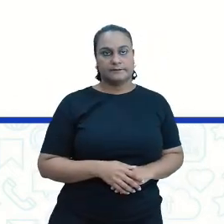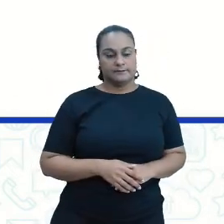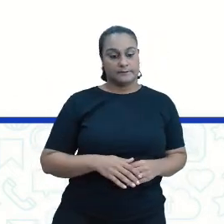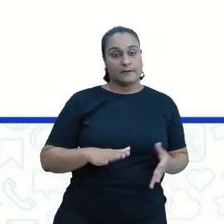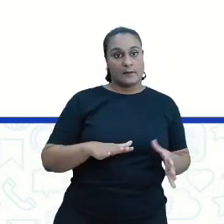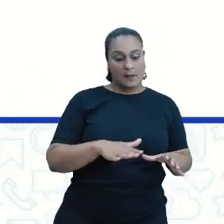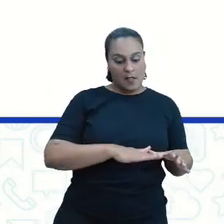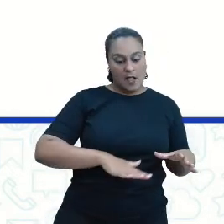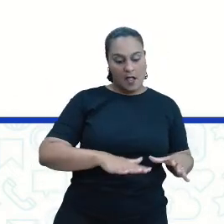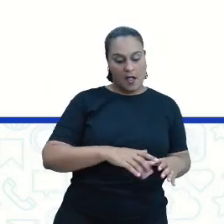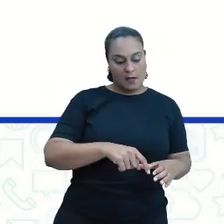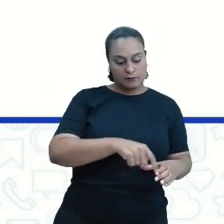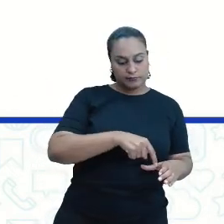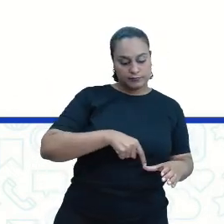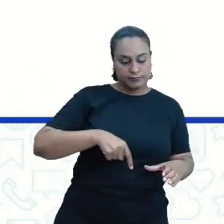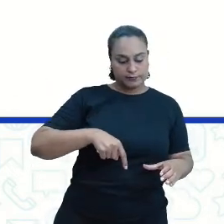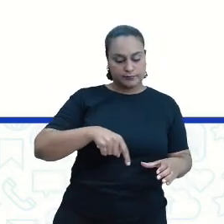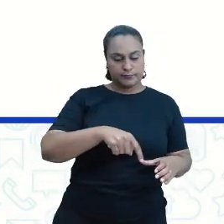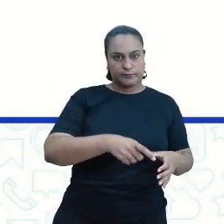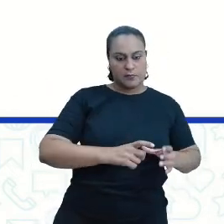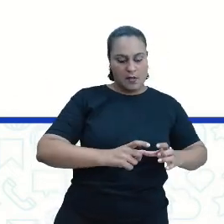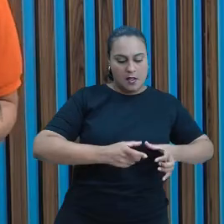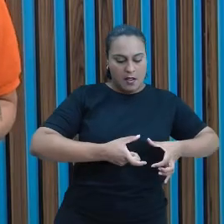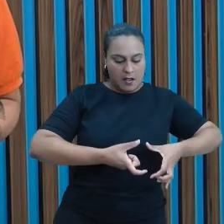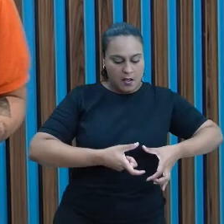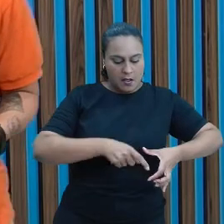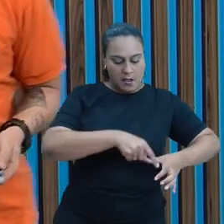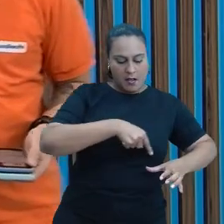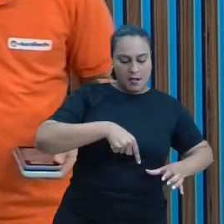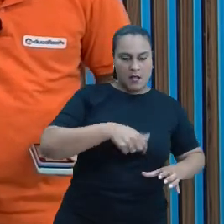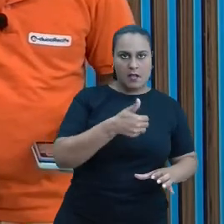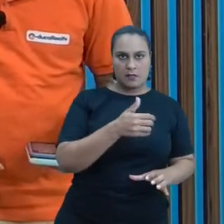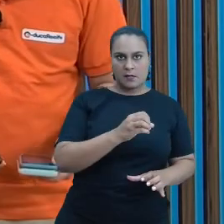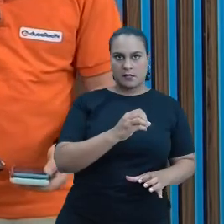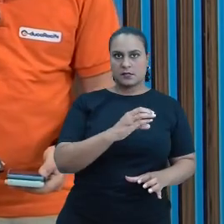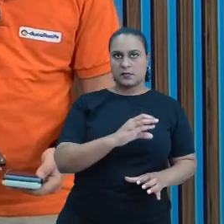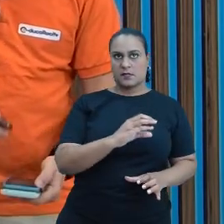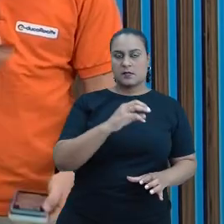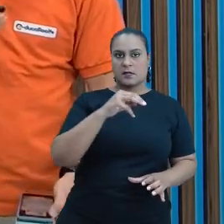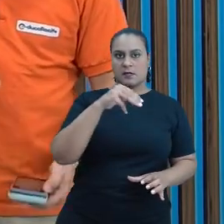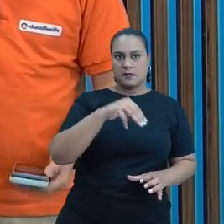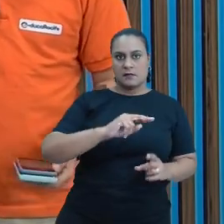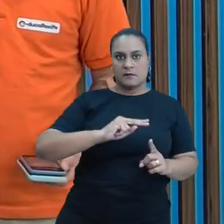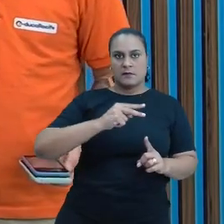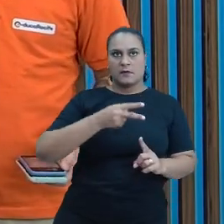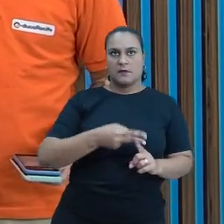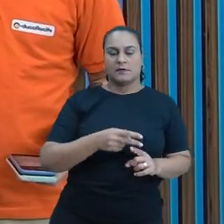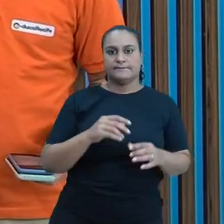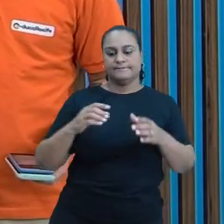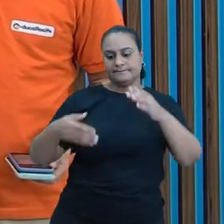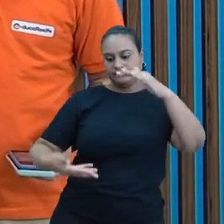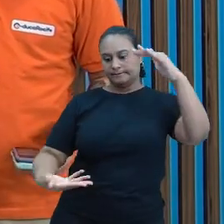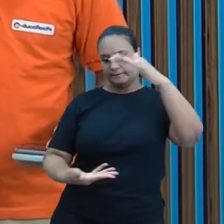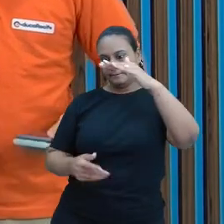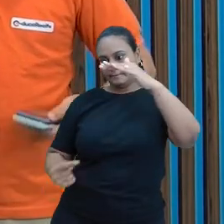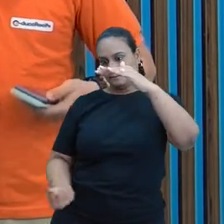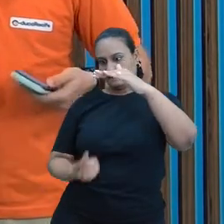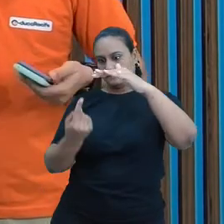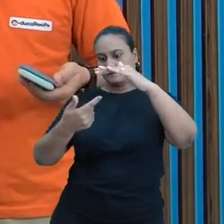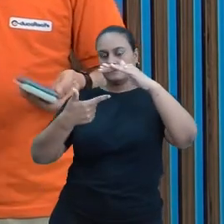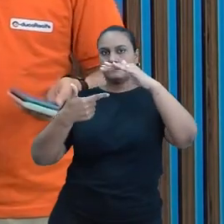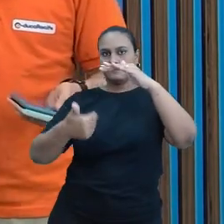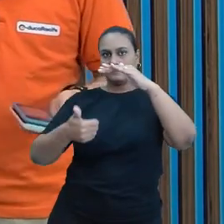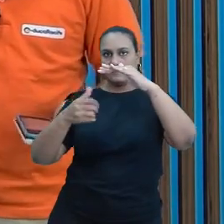base, ou seja, a área da fatia é de 10 centímetros quadrados. A altura é de 10 centímetros. Então,